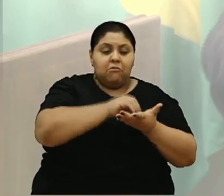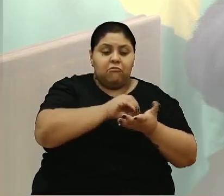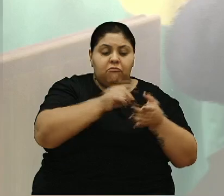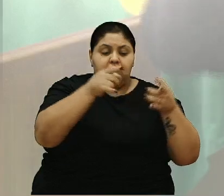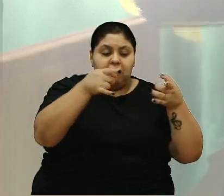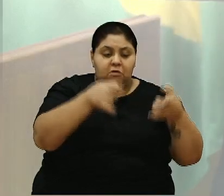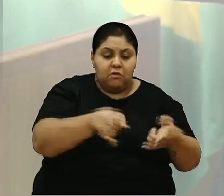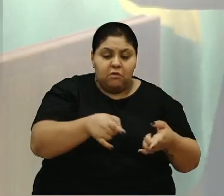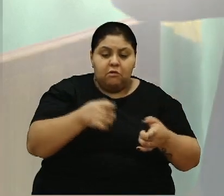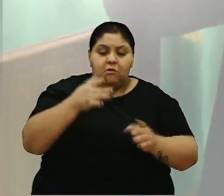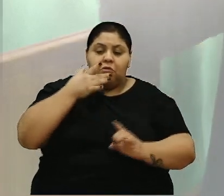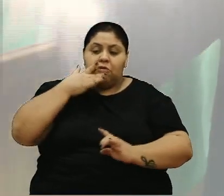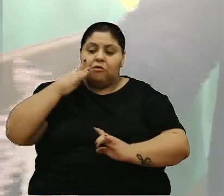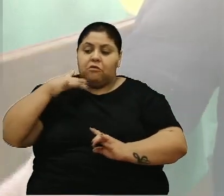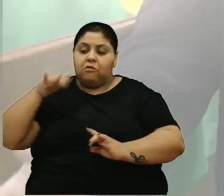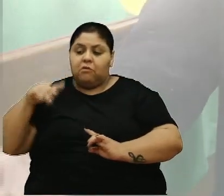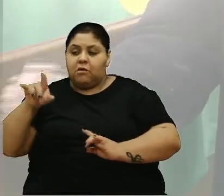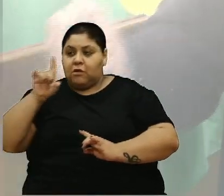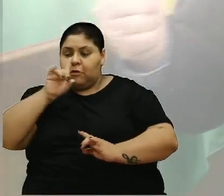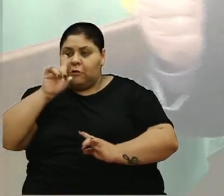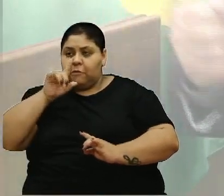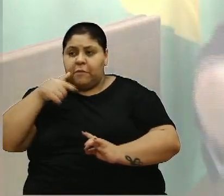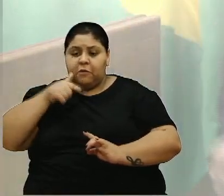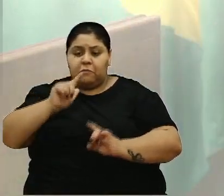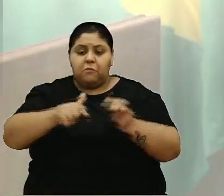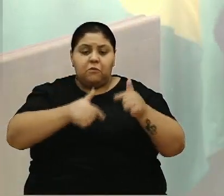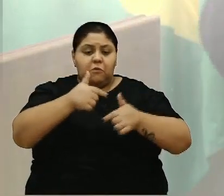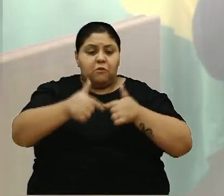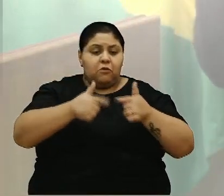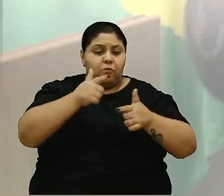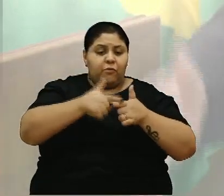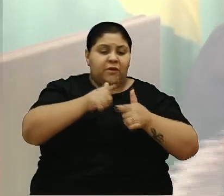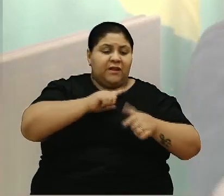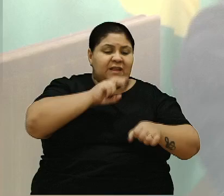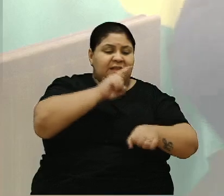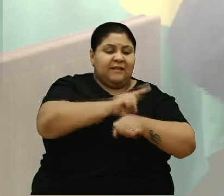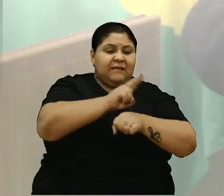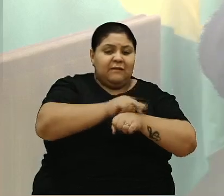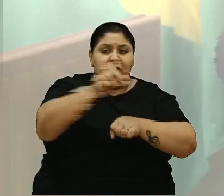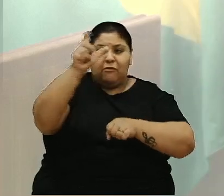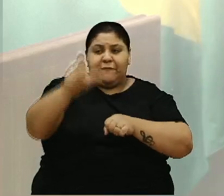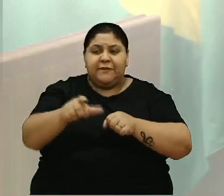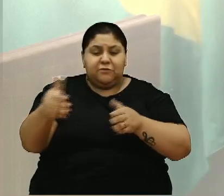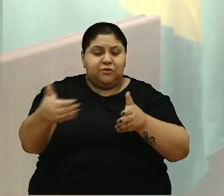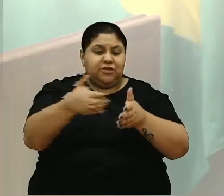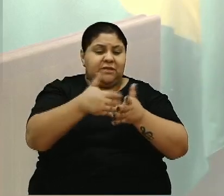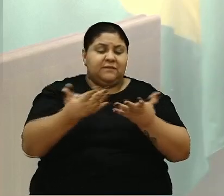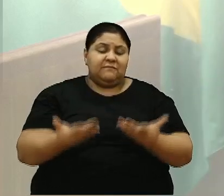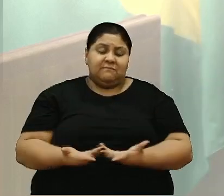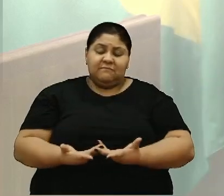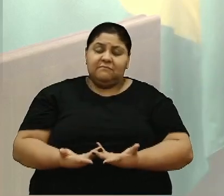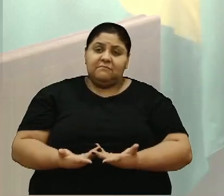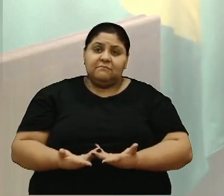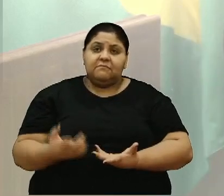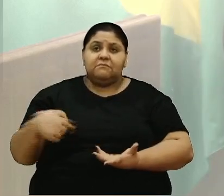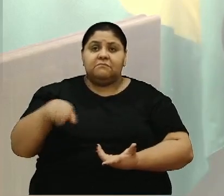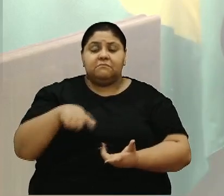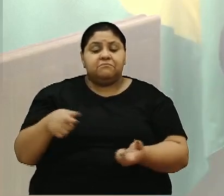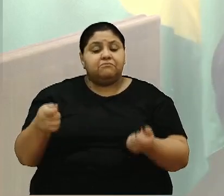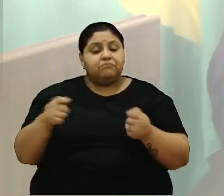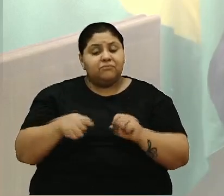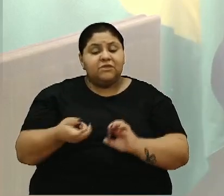leitos, criança que a mãe não consegue mais trabalhar por falta de vagas, gente chegando. Nós precisamos